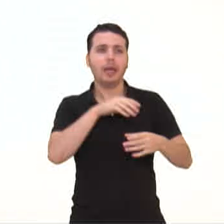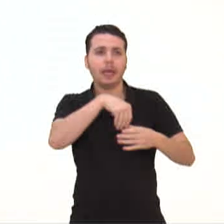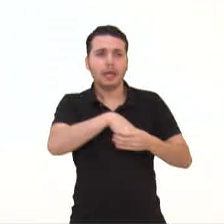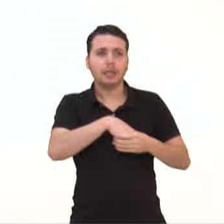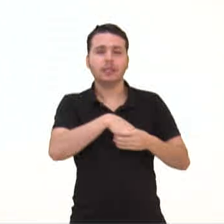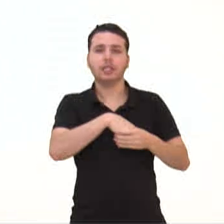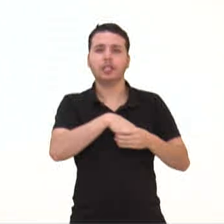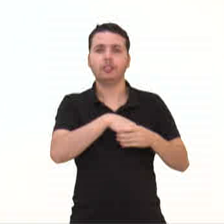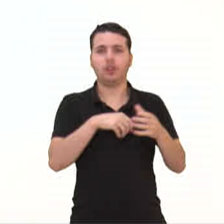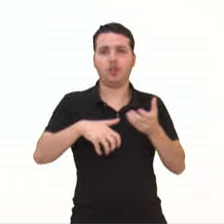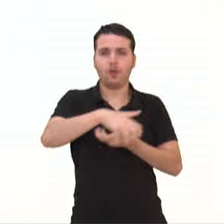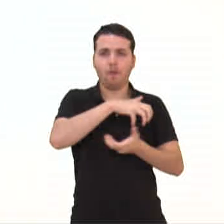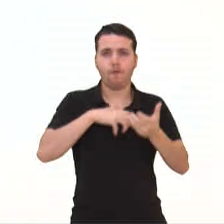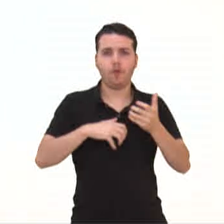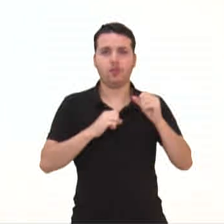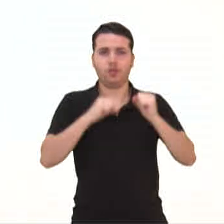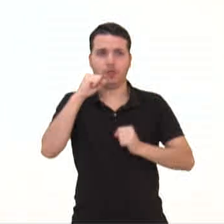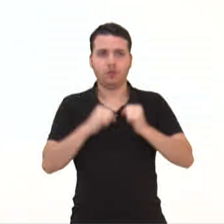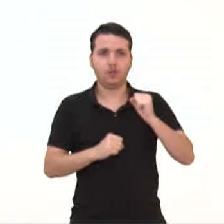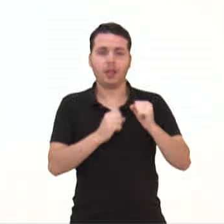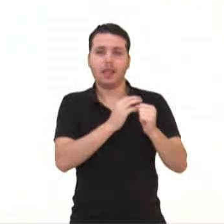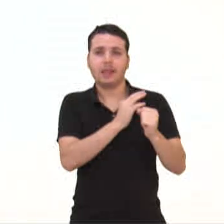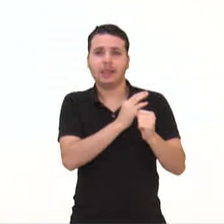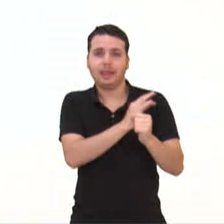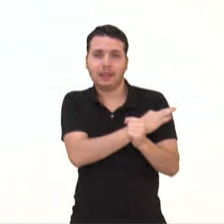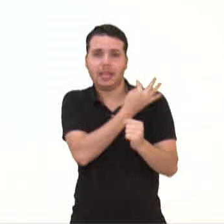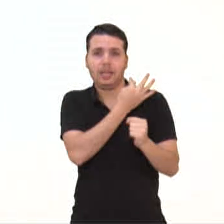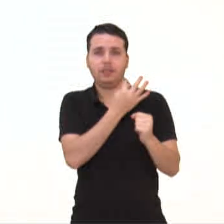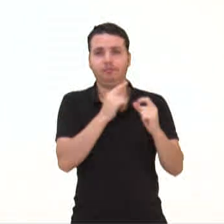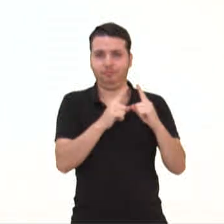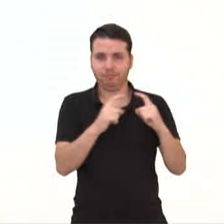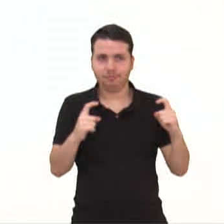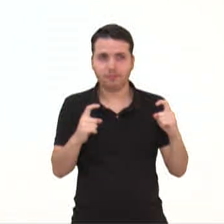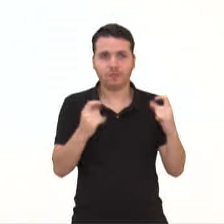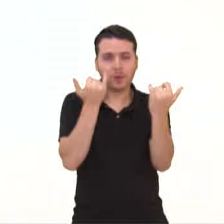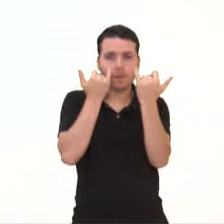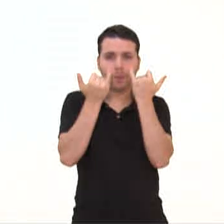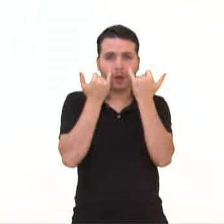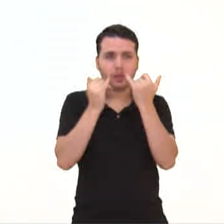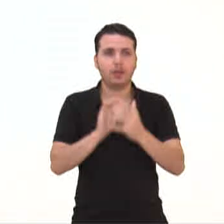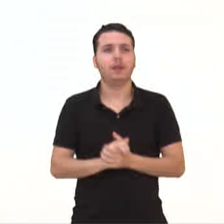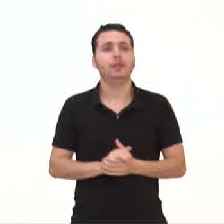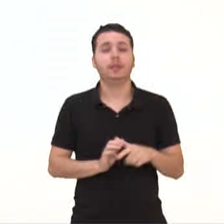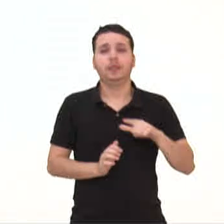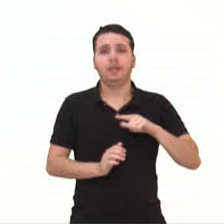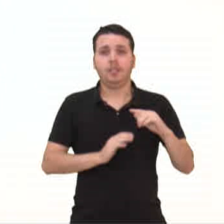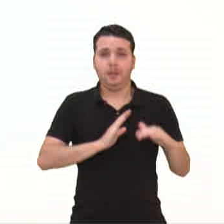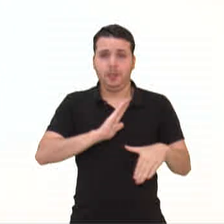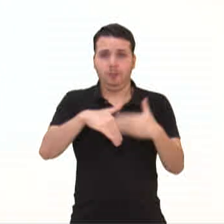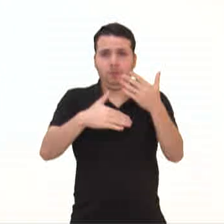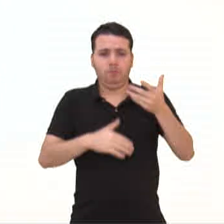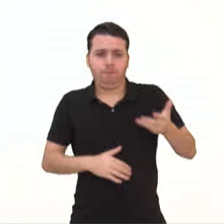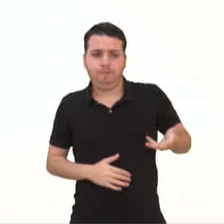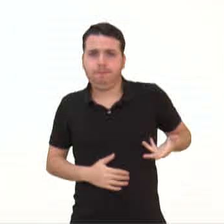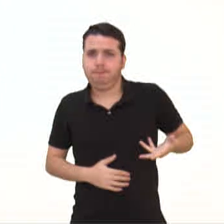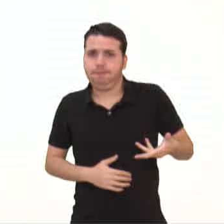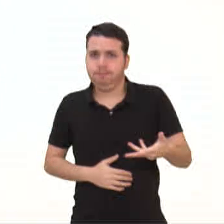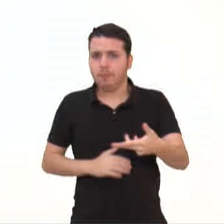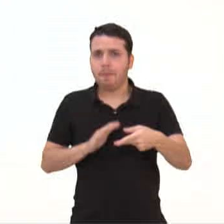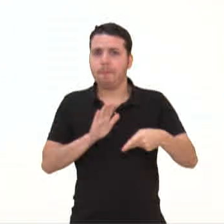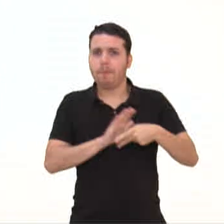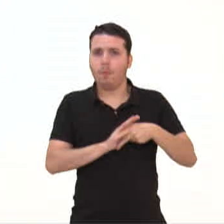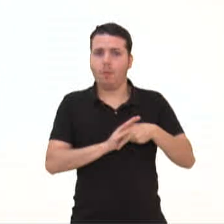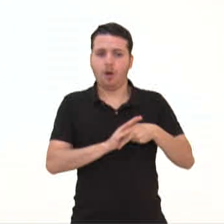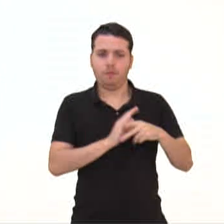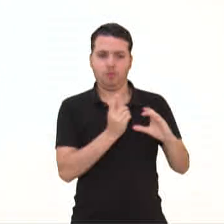revolução industrial, chamada Revolução Técnico-Científica Informacional. Então, nós temos um desenvolvimento acelerado do capitalismo